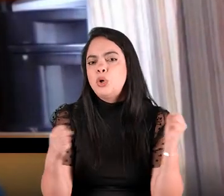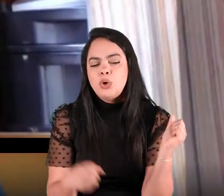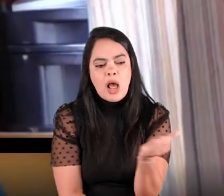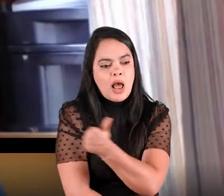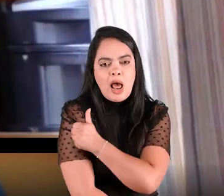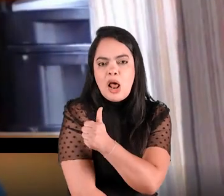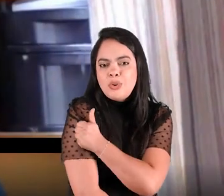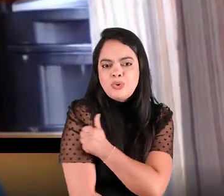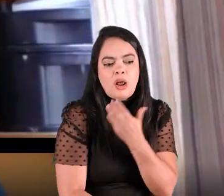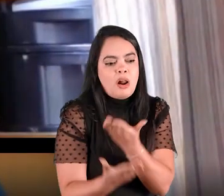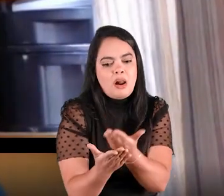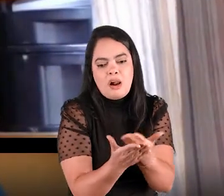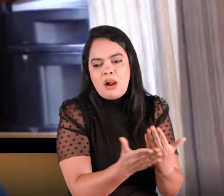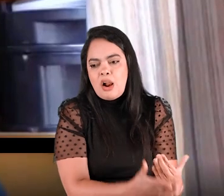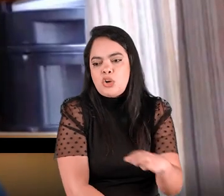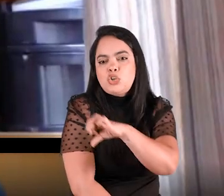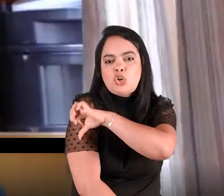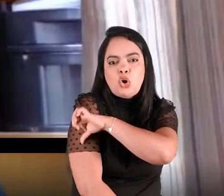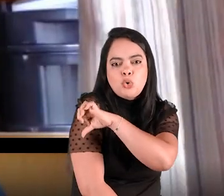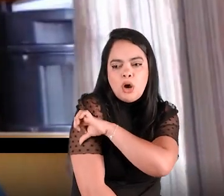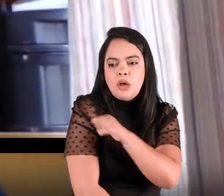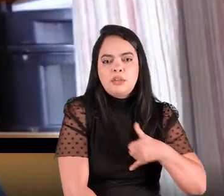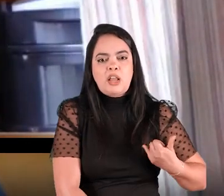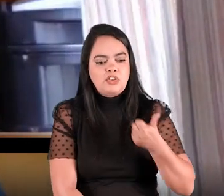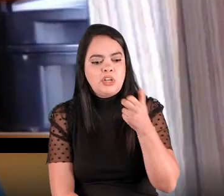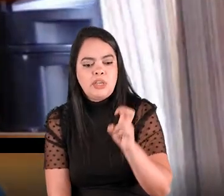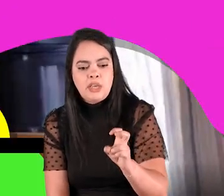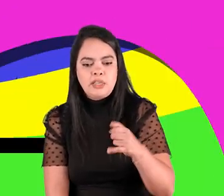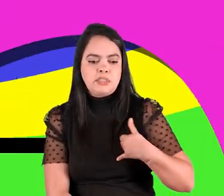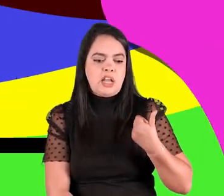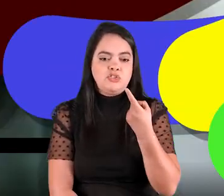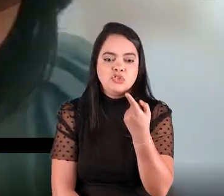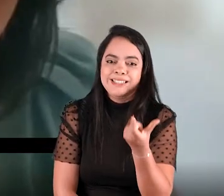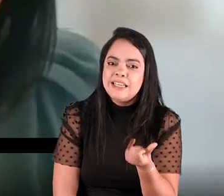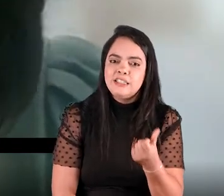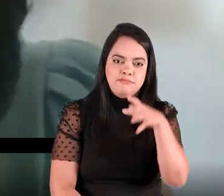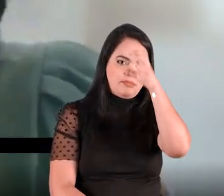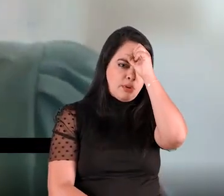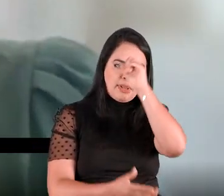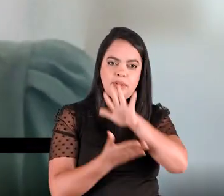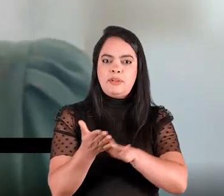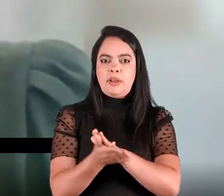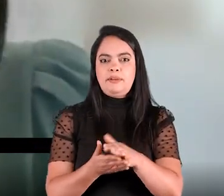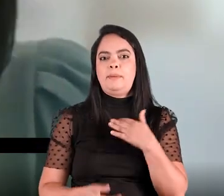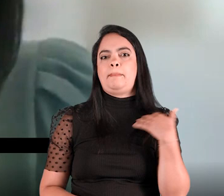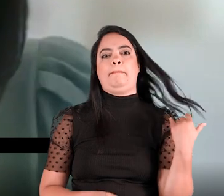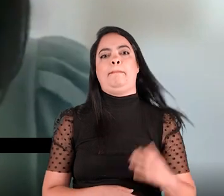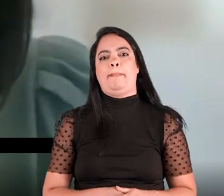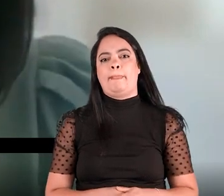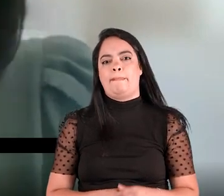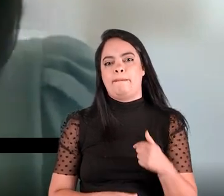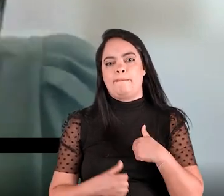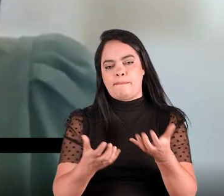até o nono ano, com 15, 16 anos, não consiga ter aprendido nada. Eu gostaria de fazer um breve relato, até